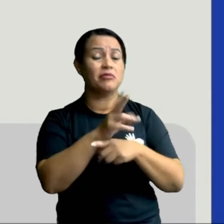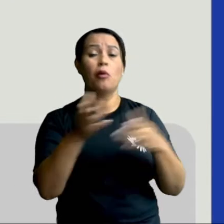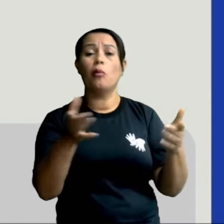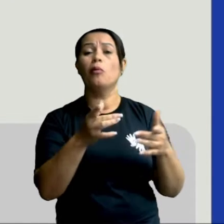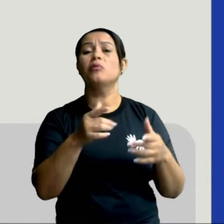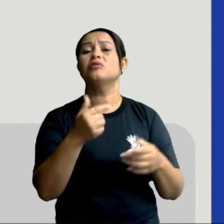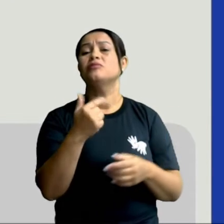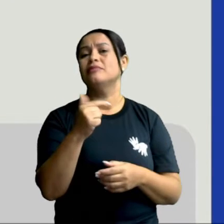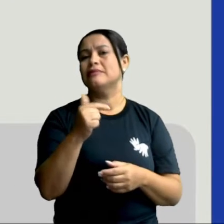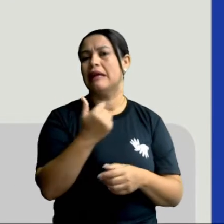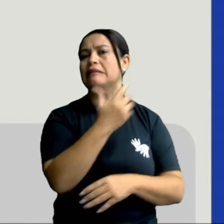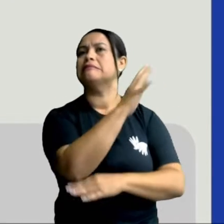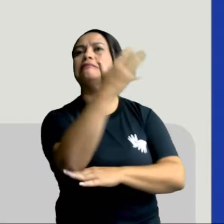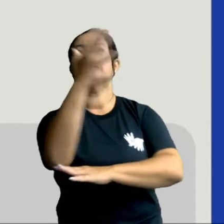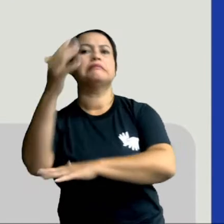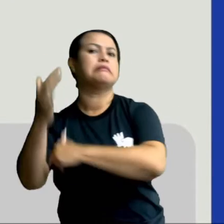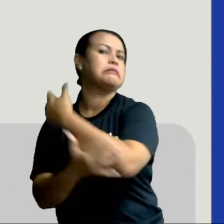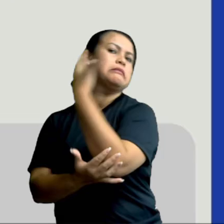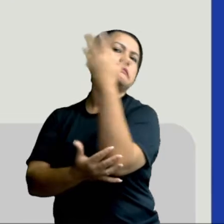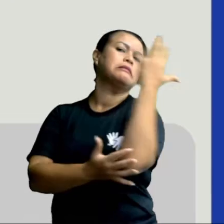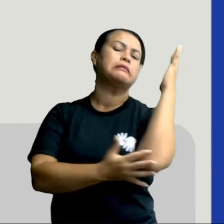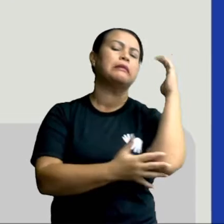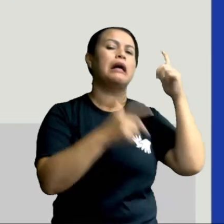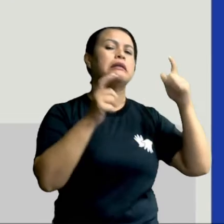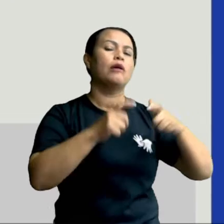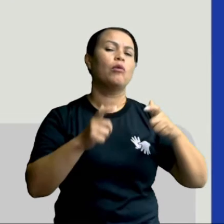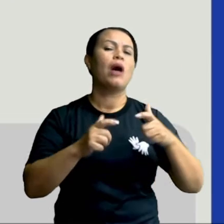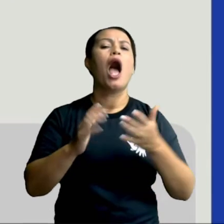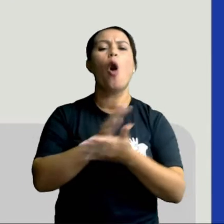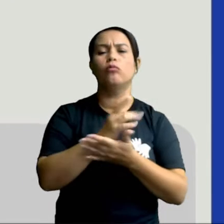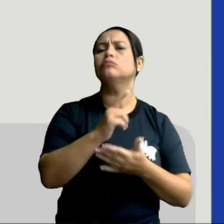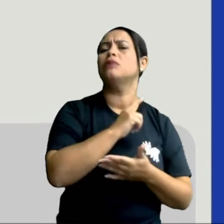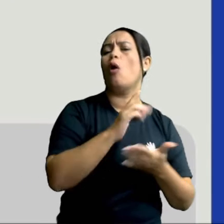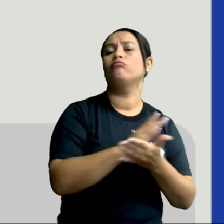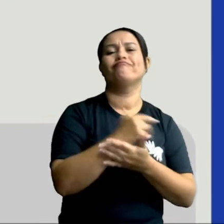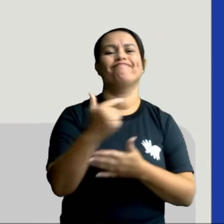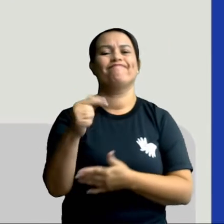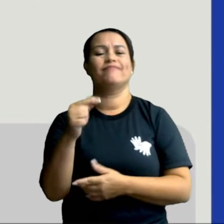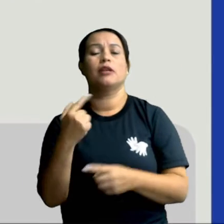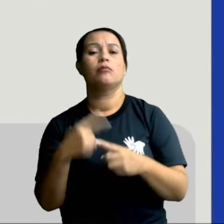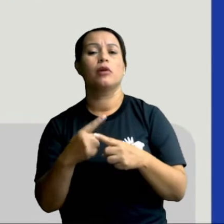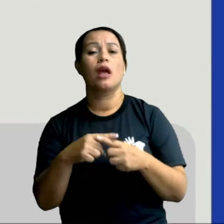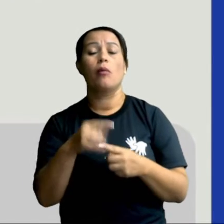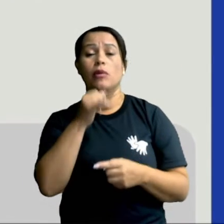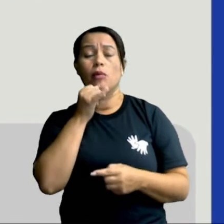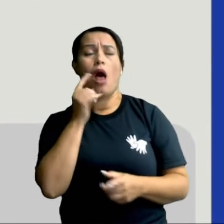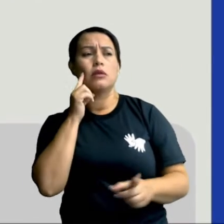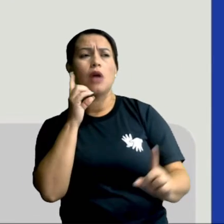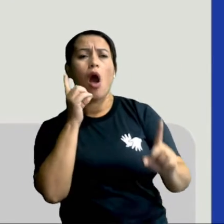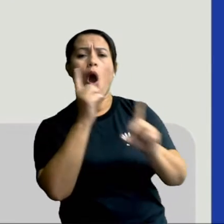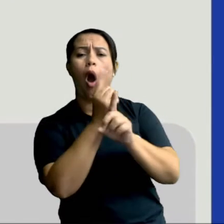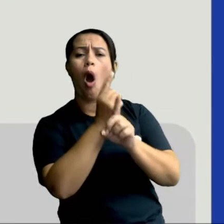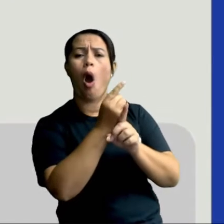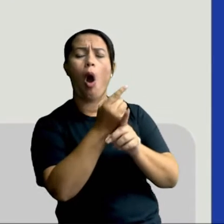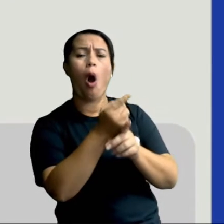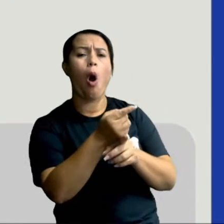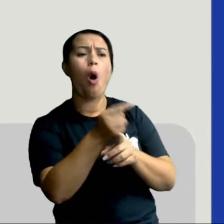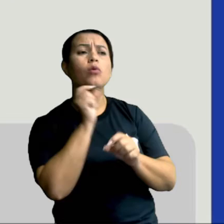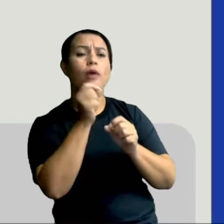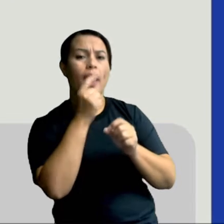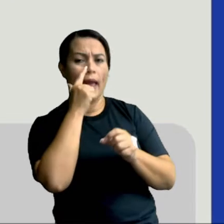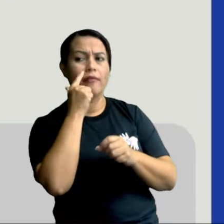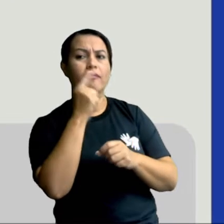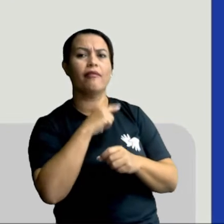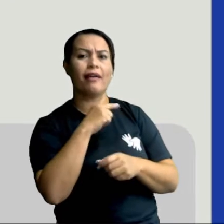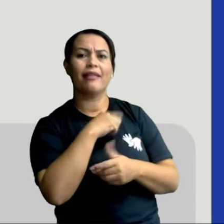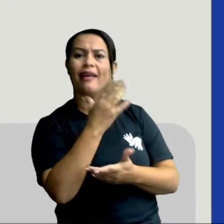vê tantas árvores assim, tantos locais de preservação. Mas aonde a gente consegue identificar, a vegetação vai ser desse